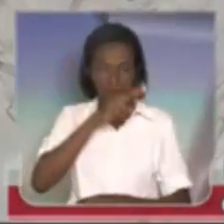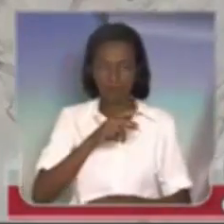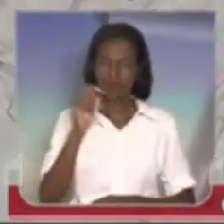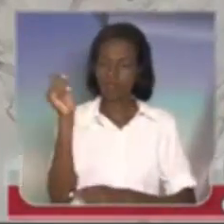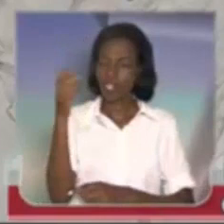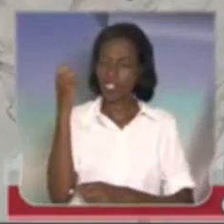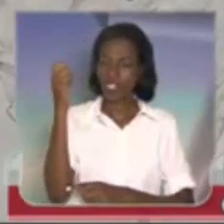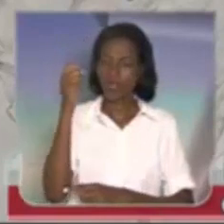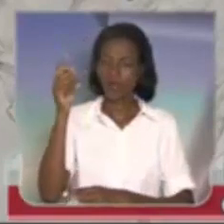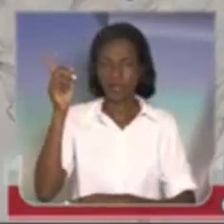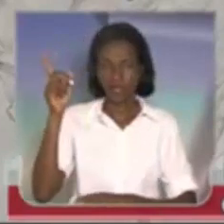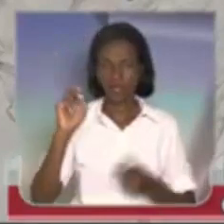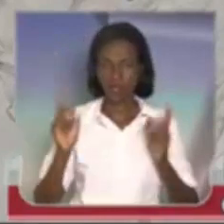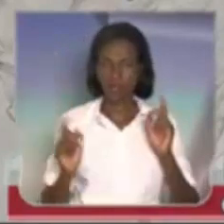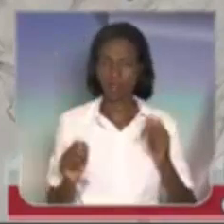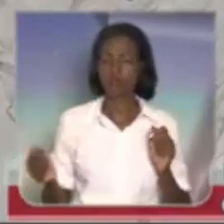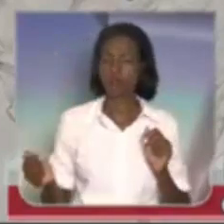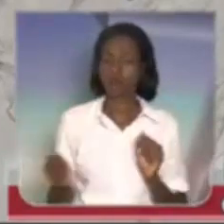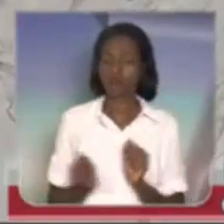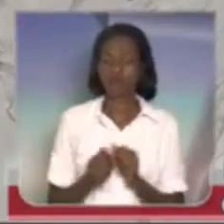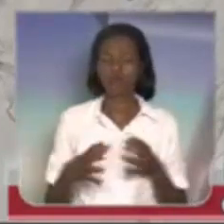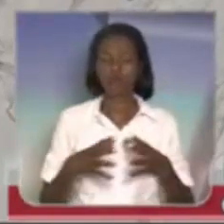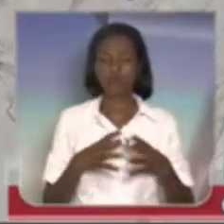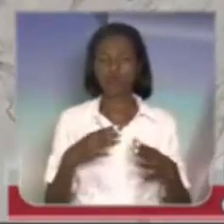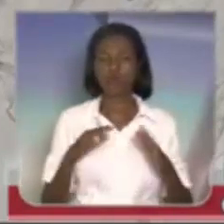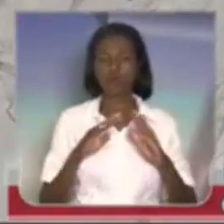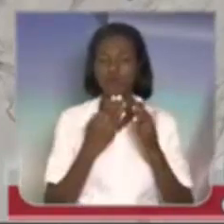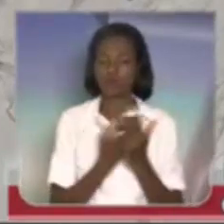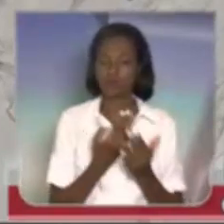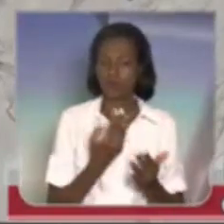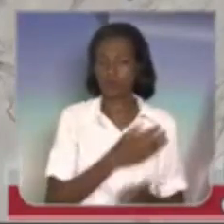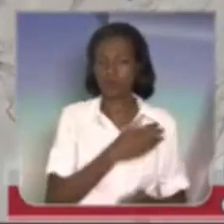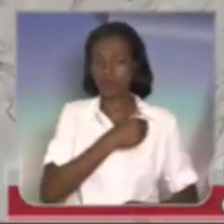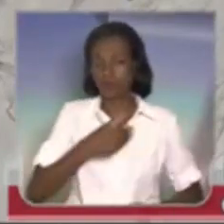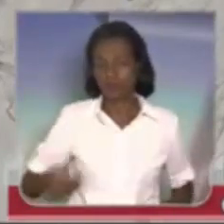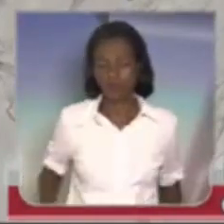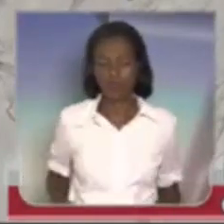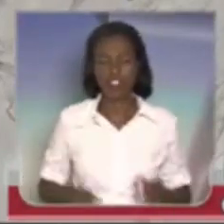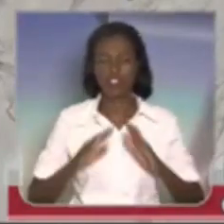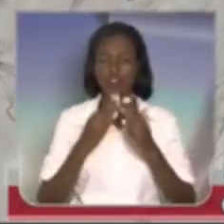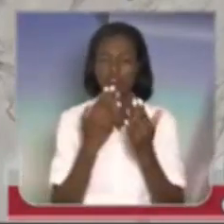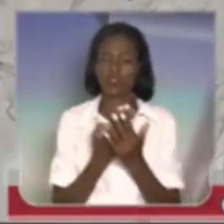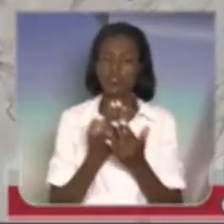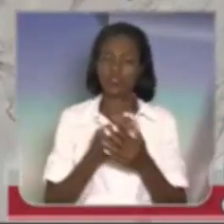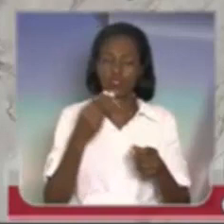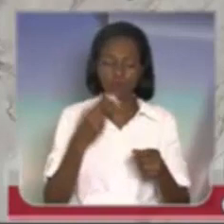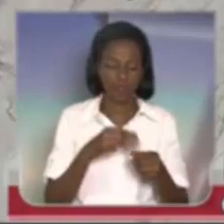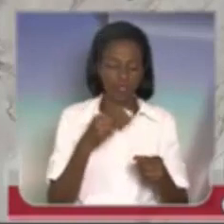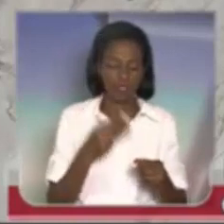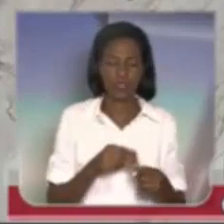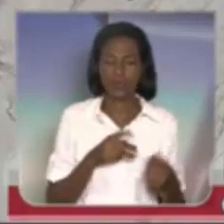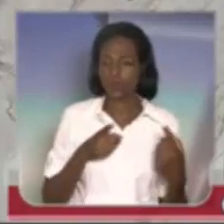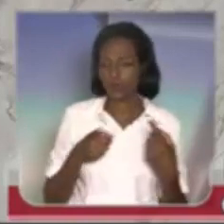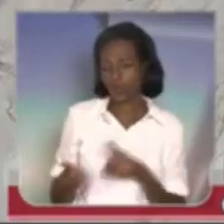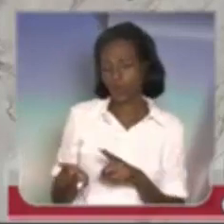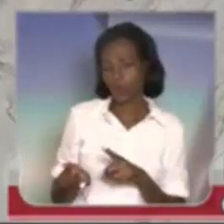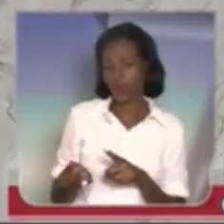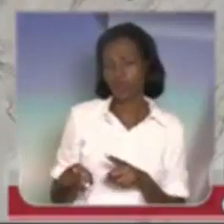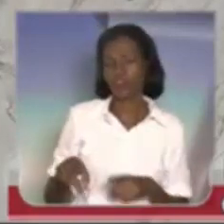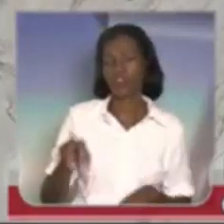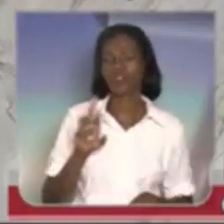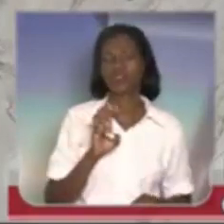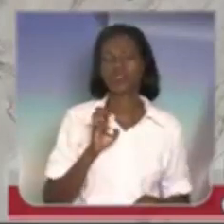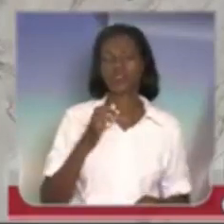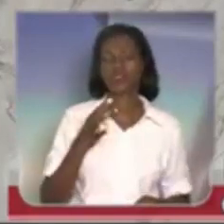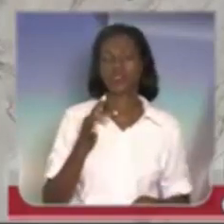Paulista com a rede estadual com a rede Municipal de São Paulo contra a reforma da Previdência que é um dos maiores